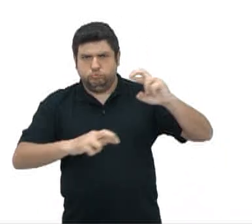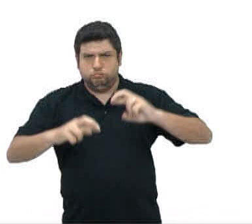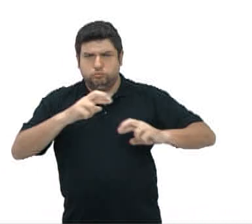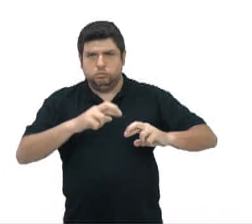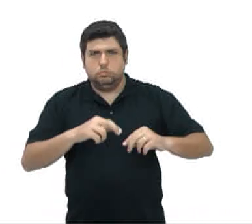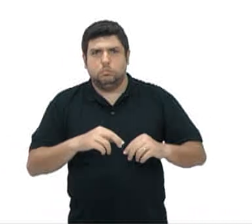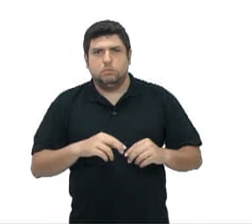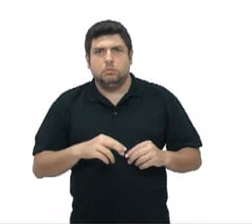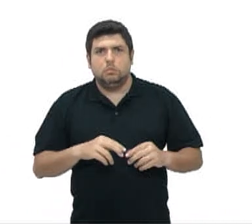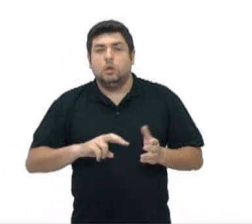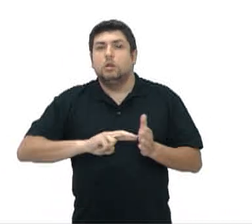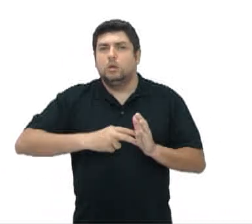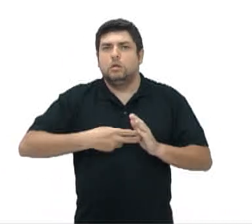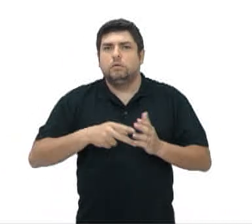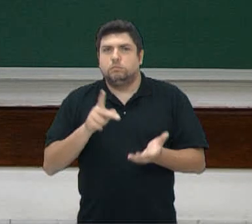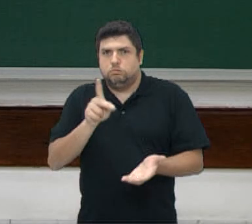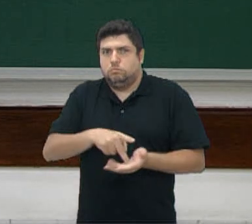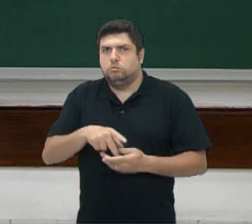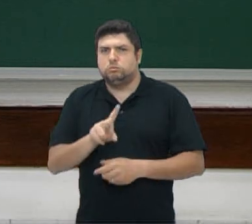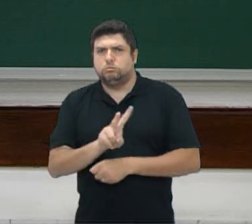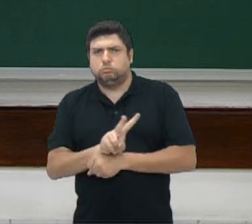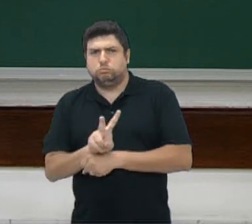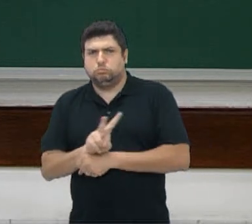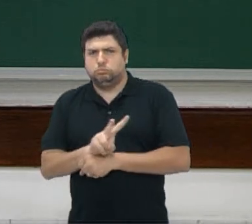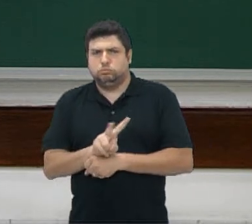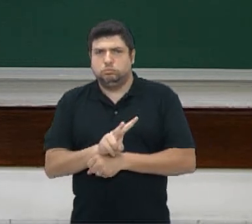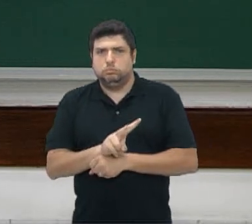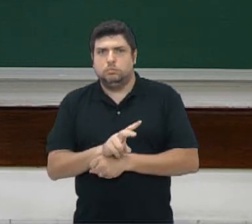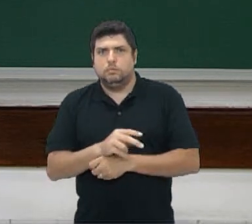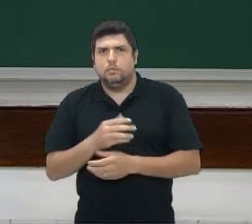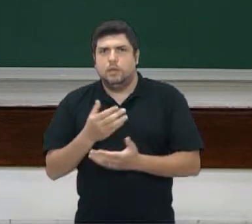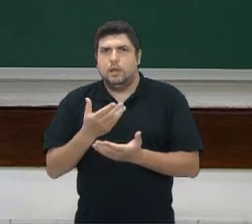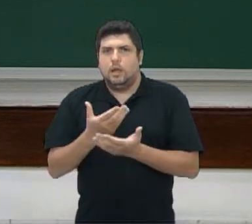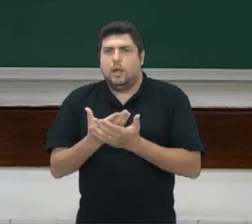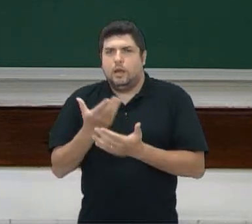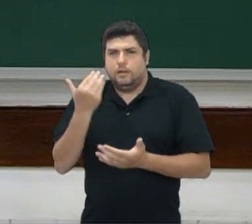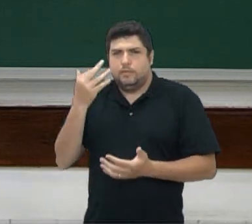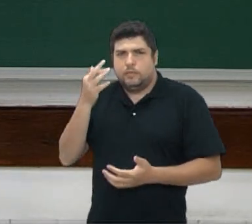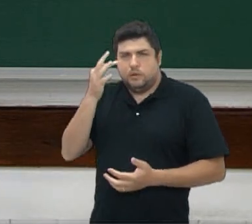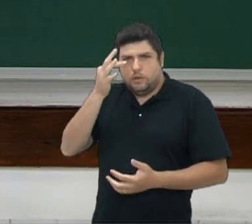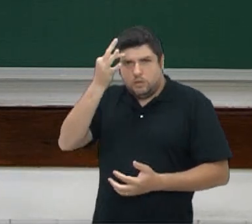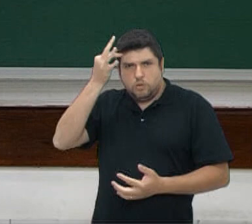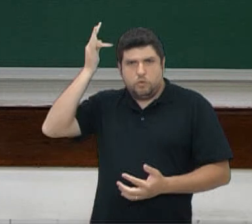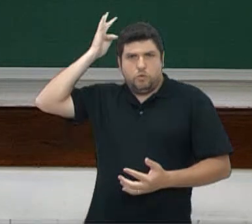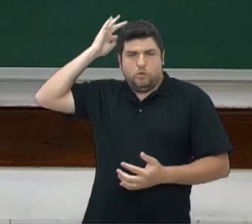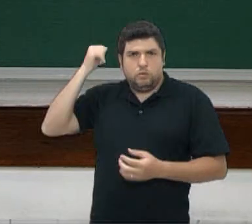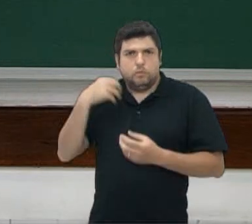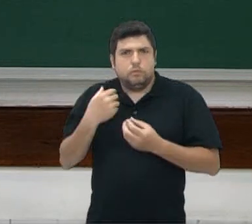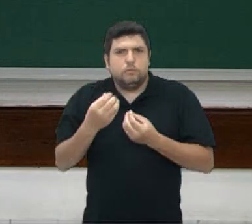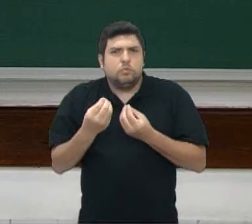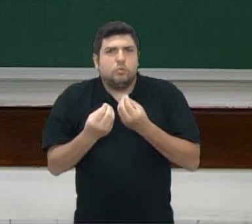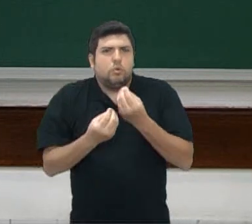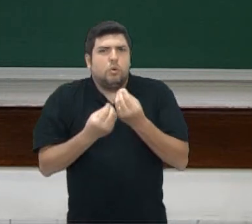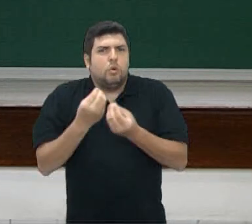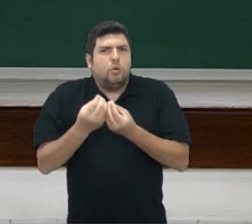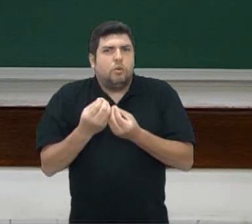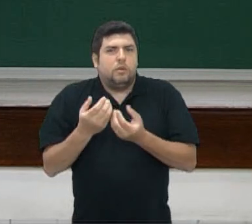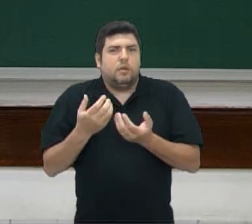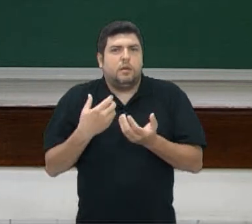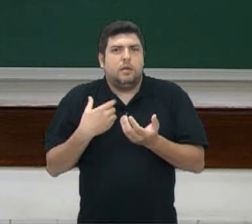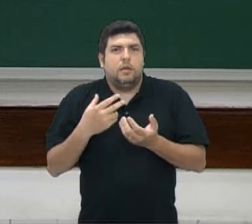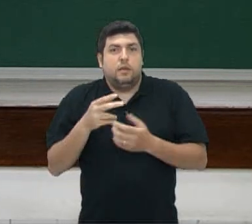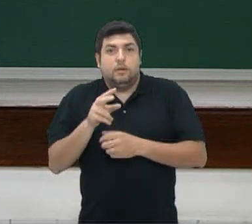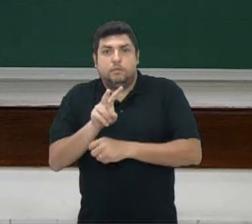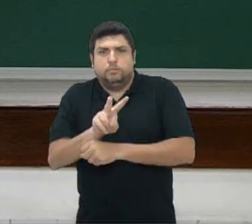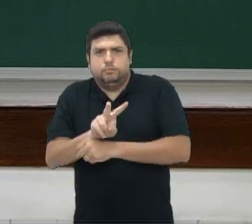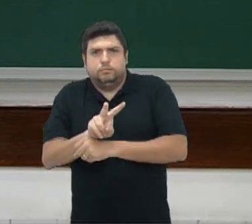é vigilância. É como eu falei um pouco na aula passada sobre Michel Foucault, quando ele falava do vigiar e punir. São instituições de extrema